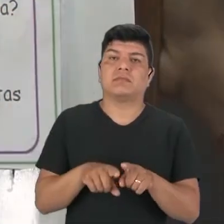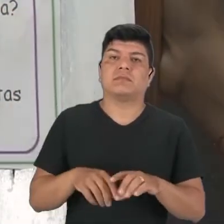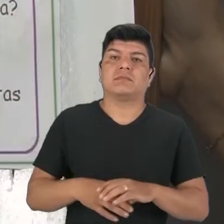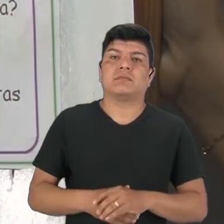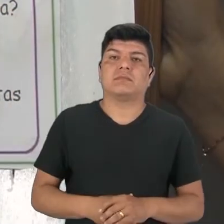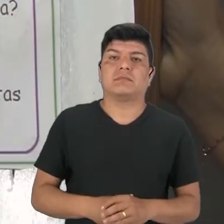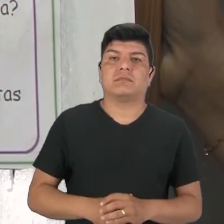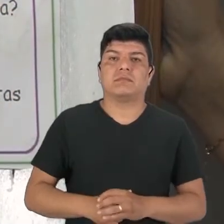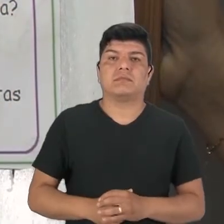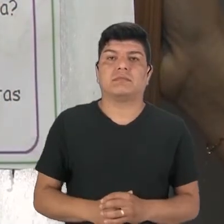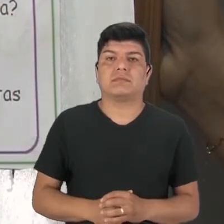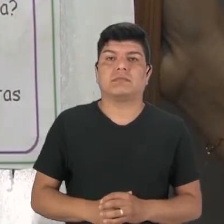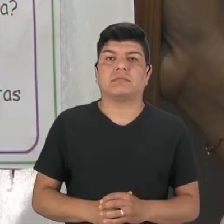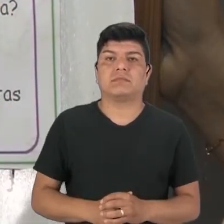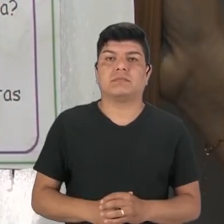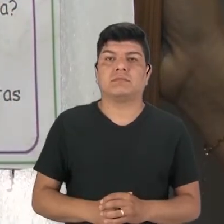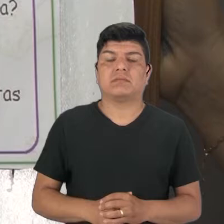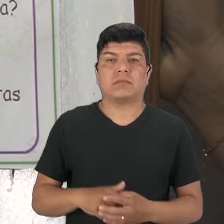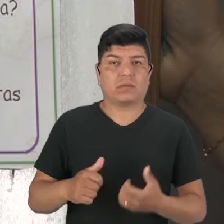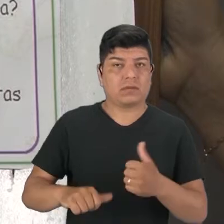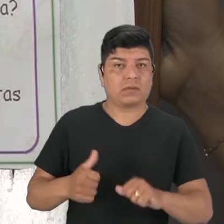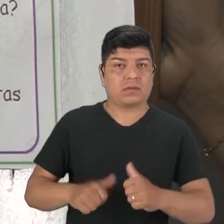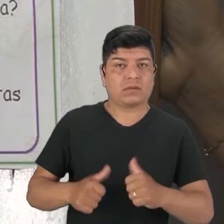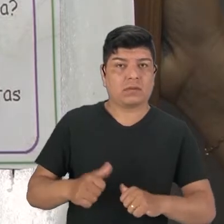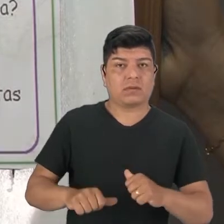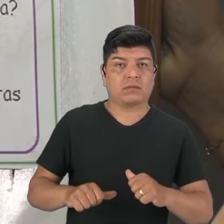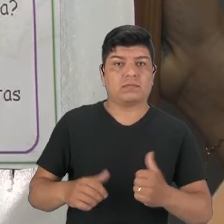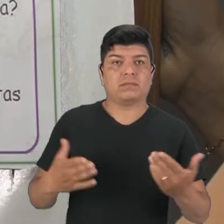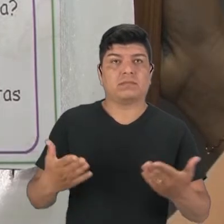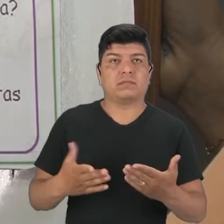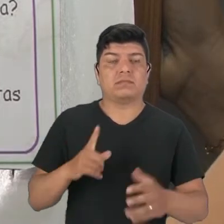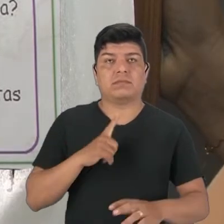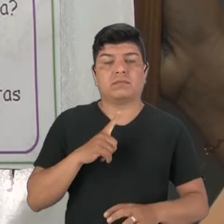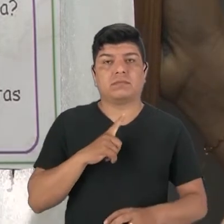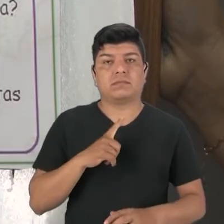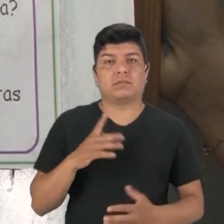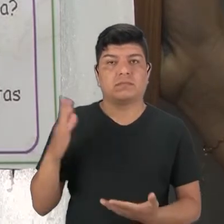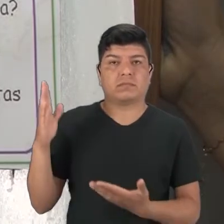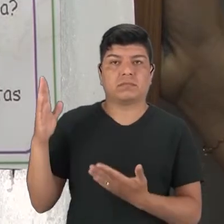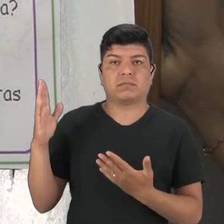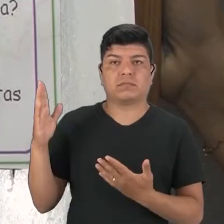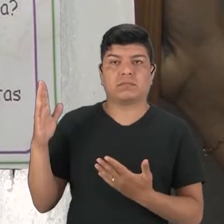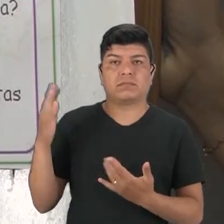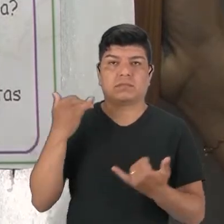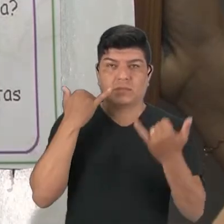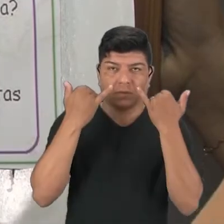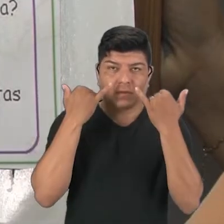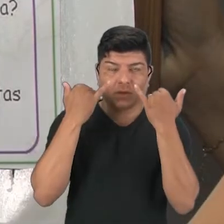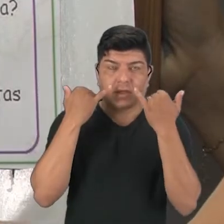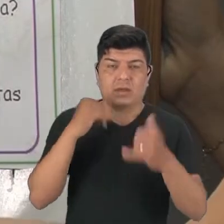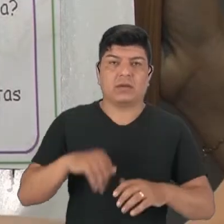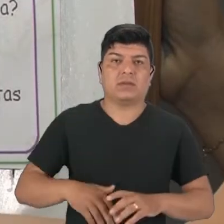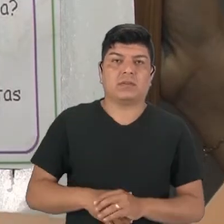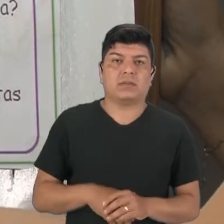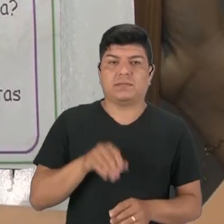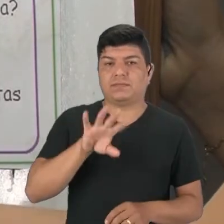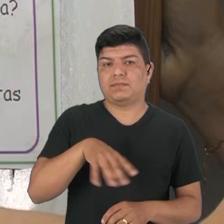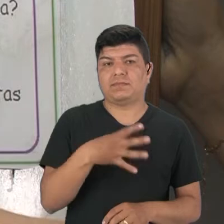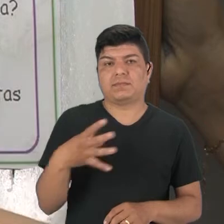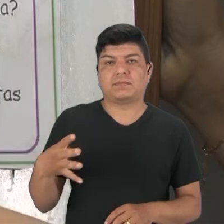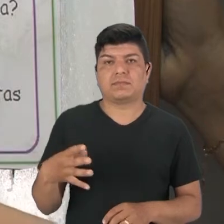outros colunas. Analisando esse gráfico aqui, nós temos, olha só, a informação sobre o